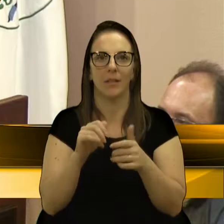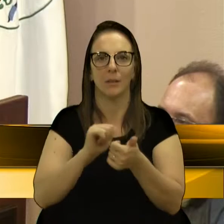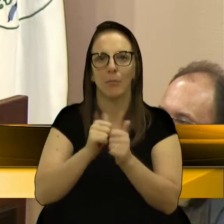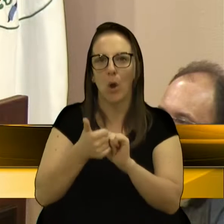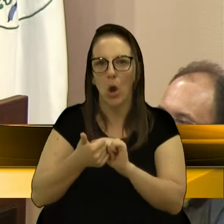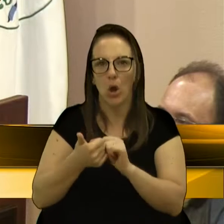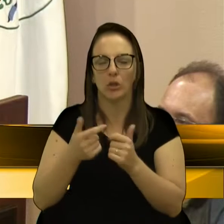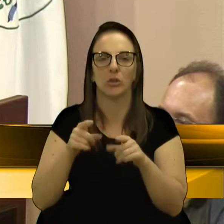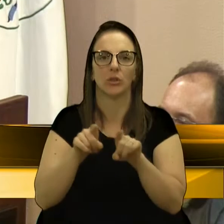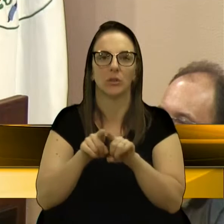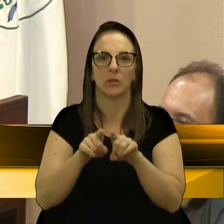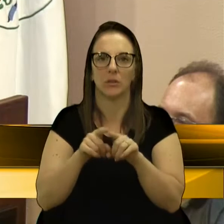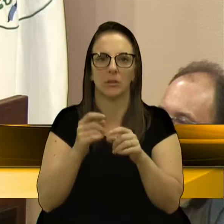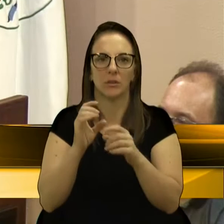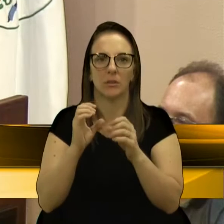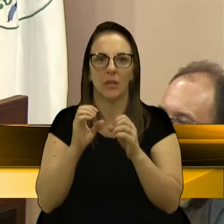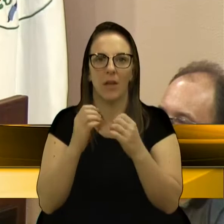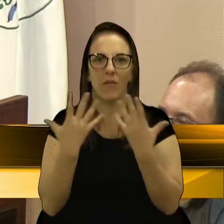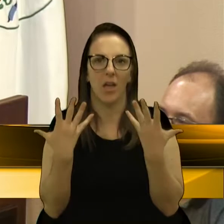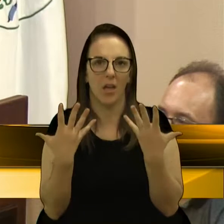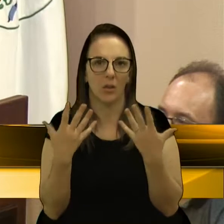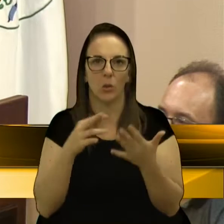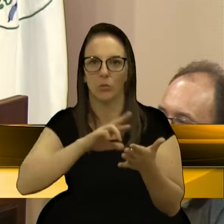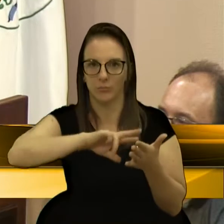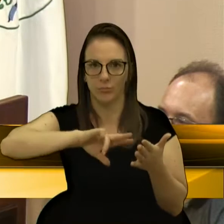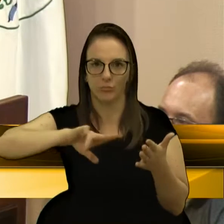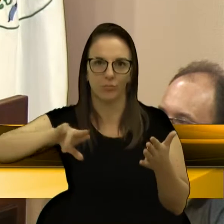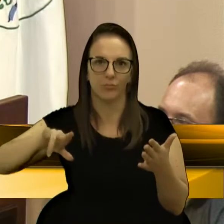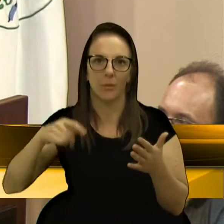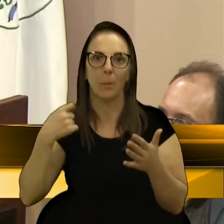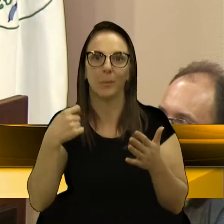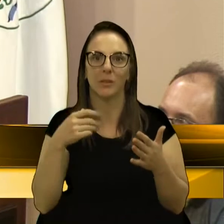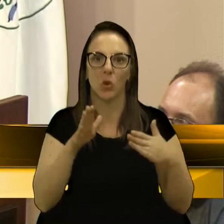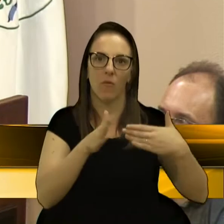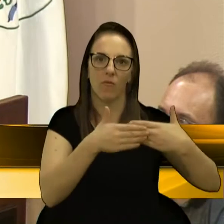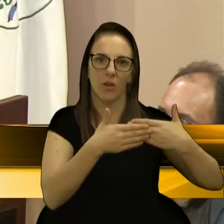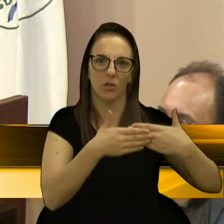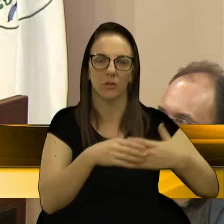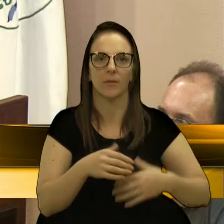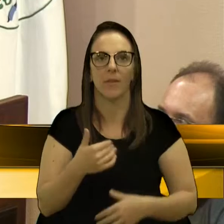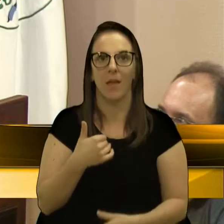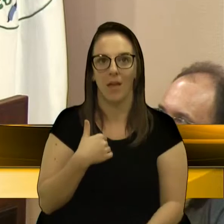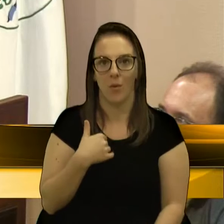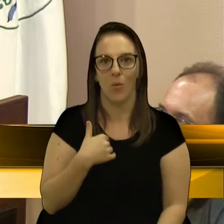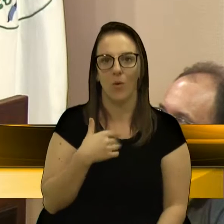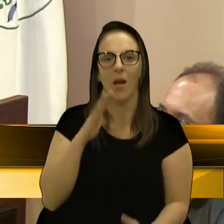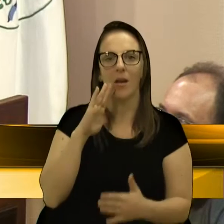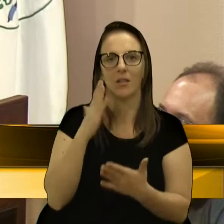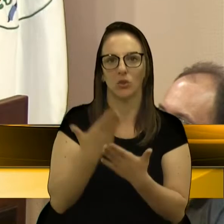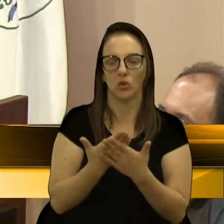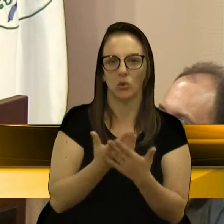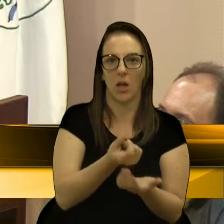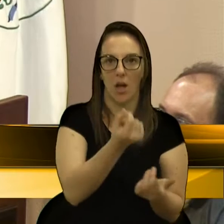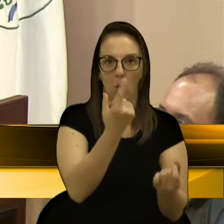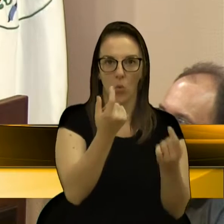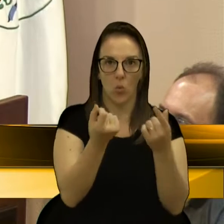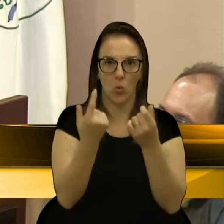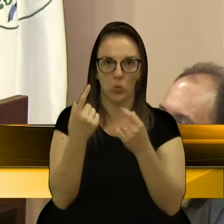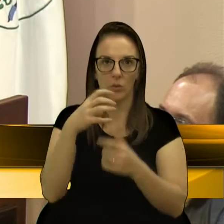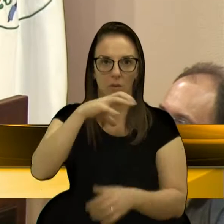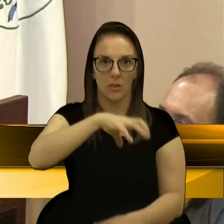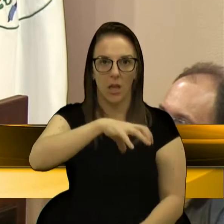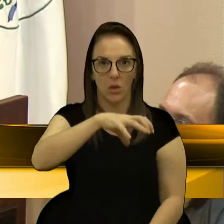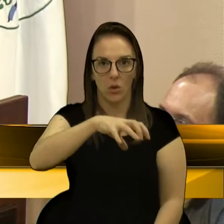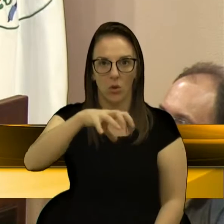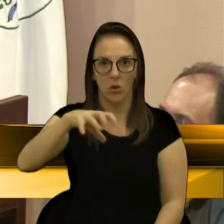junto, né? Então, o vereador que vos fala acredita que alguns setores foram escolhidos, né,